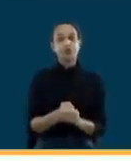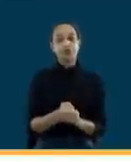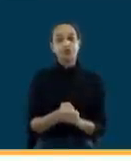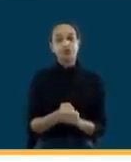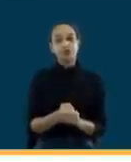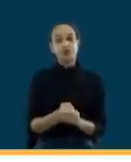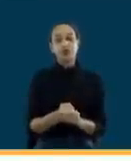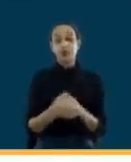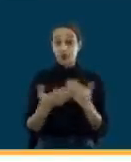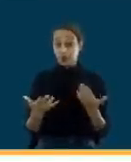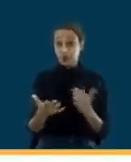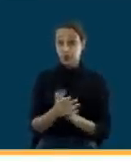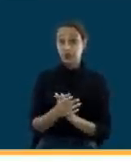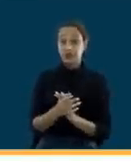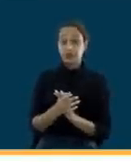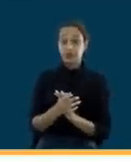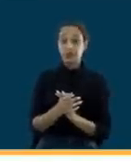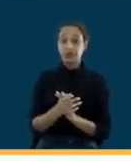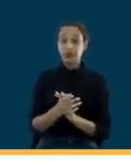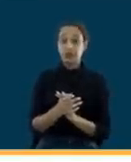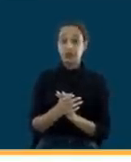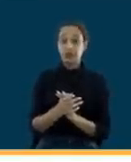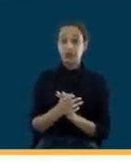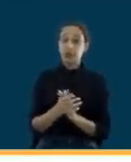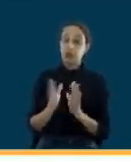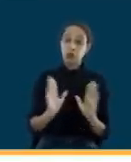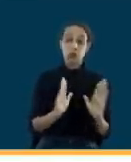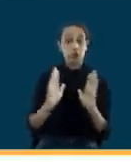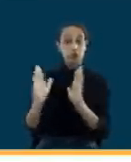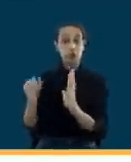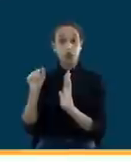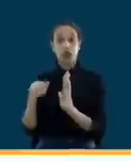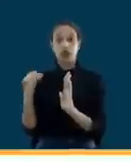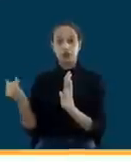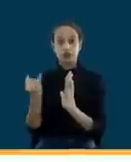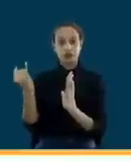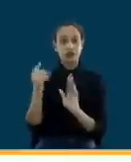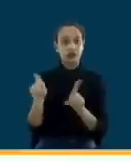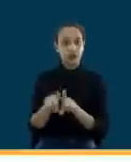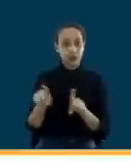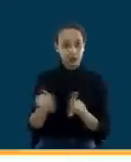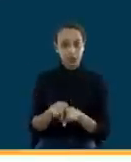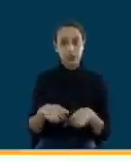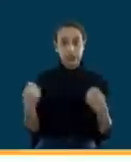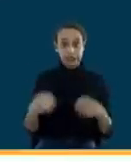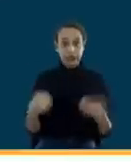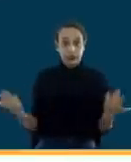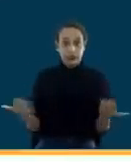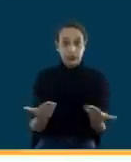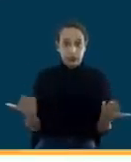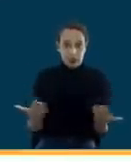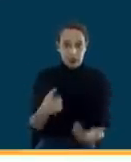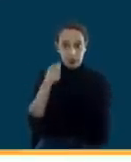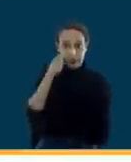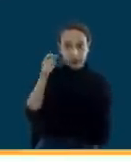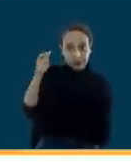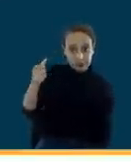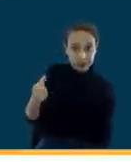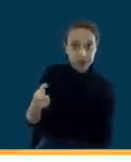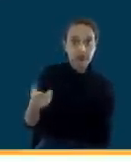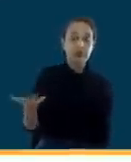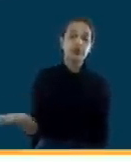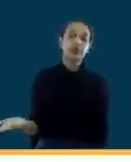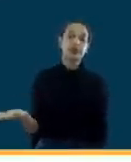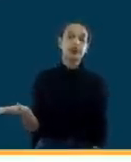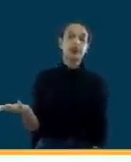Um outro fator importante também que devemos agora levar em conta é que